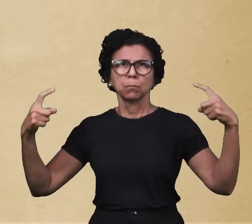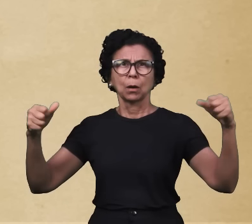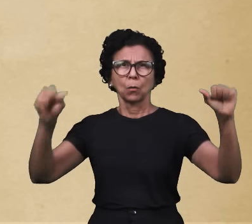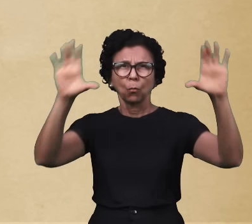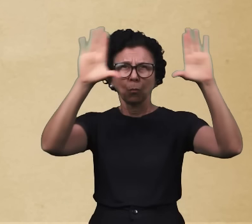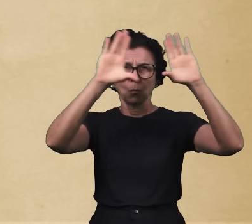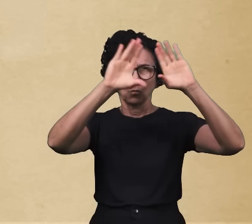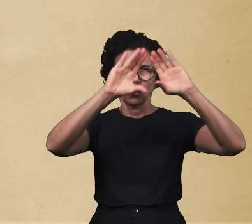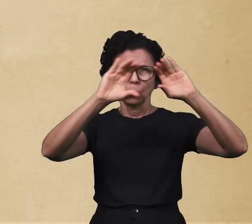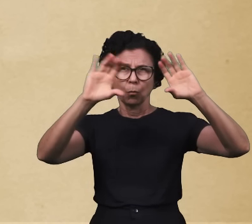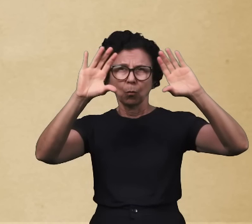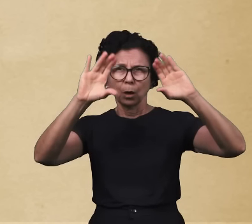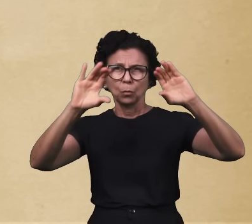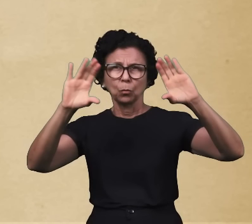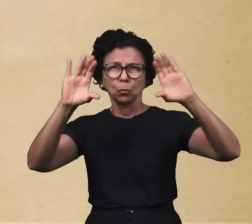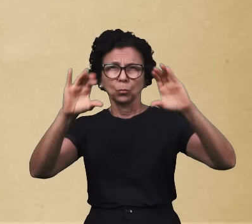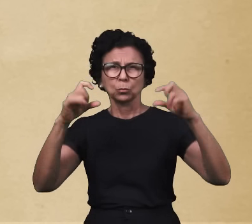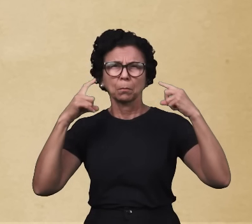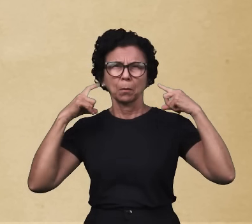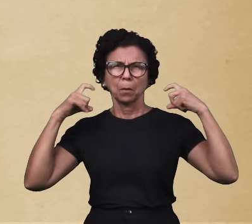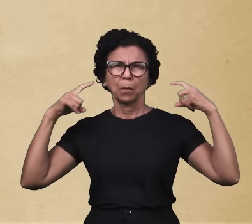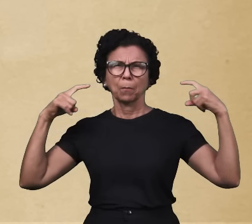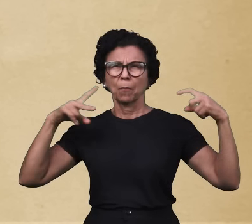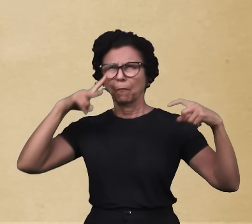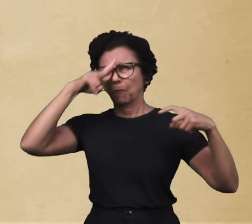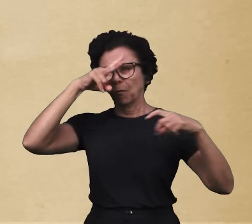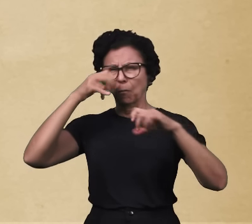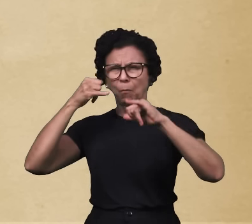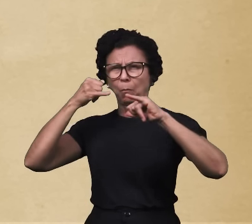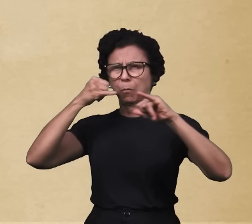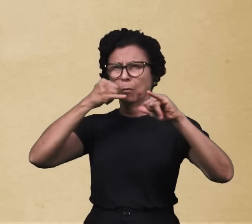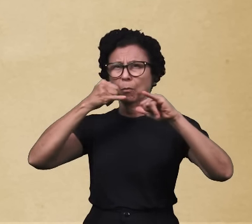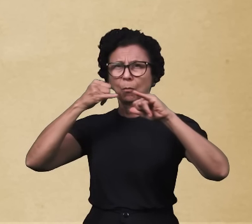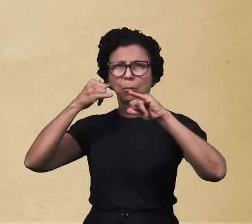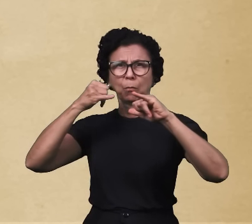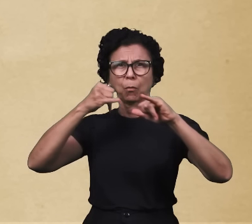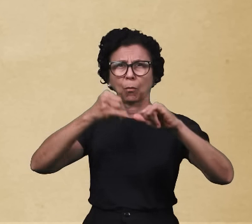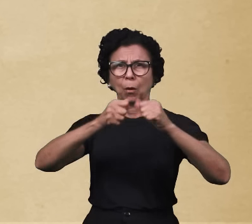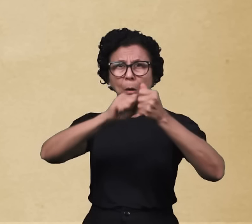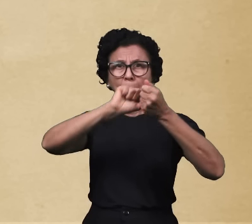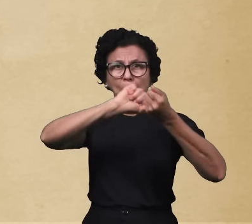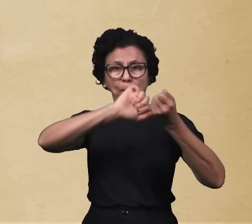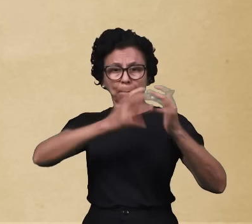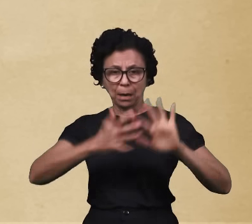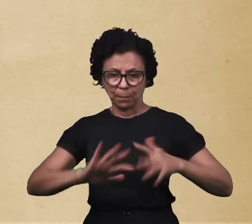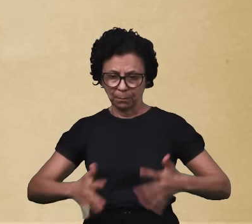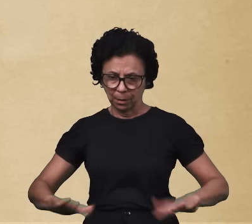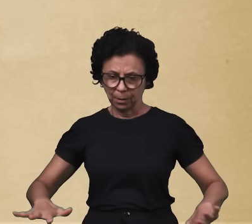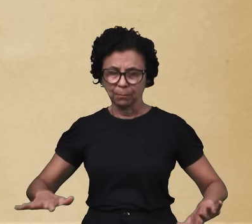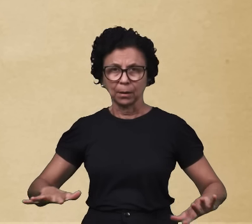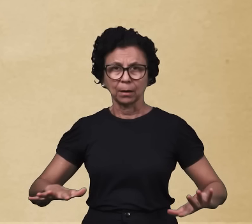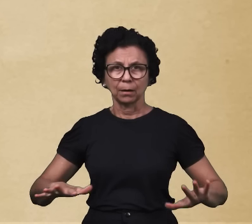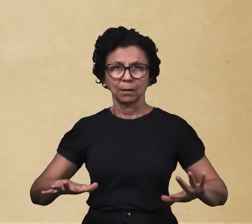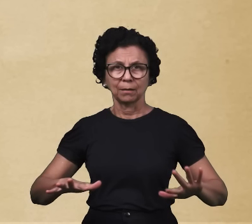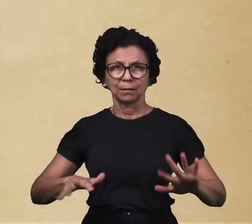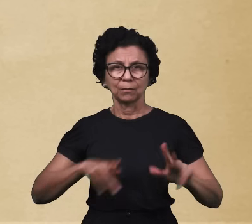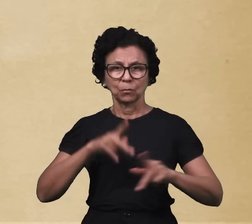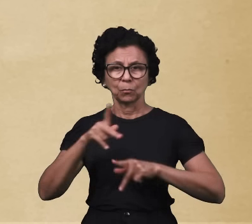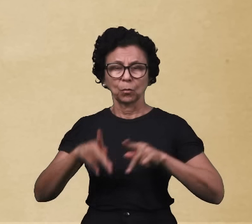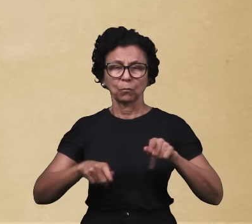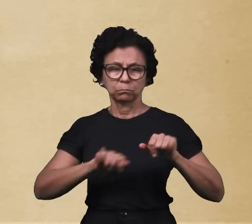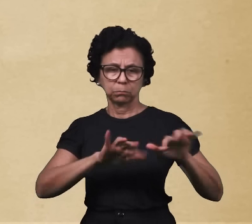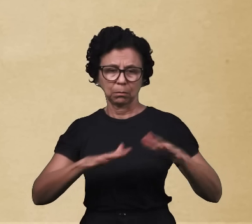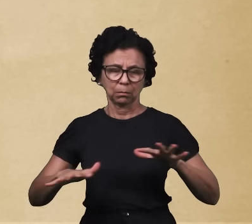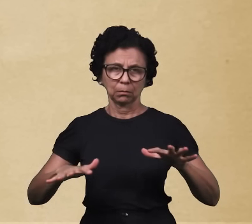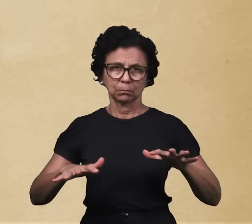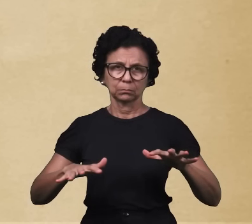um sonido de trombeta muito forte, de maneira que estremeceu todo o povo que estava no arraial. Então esse texto